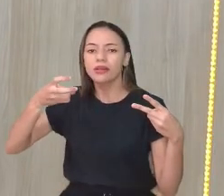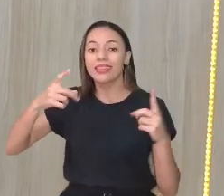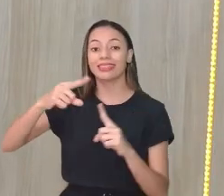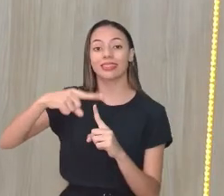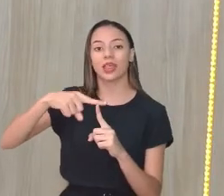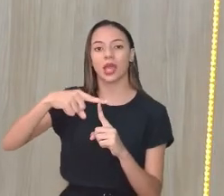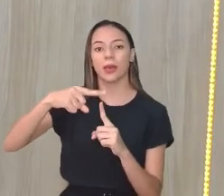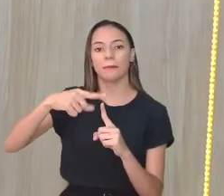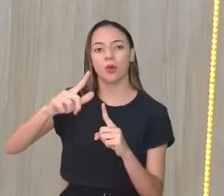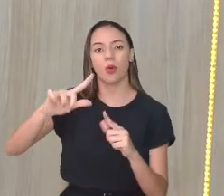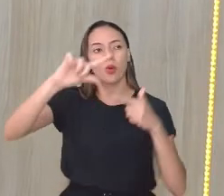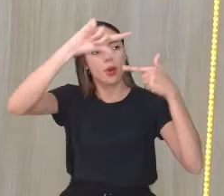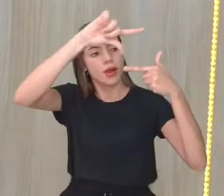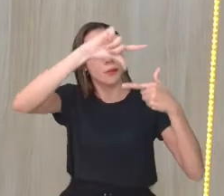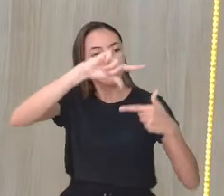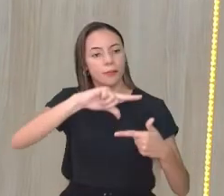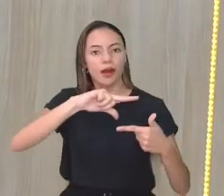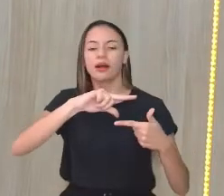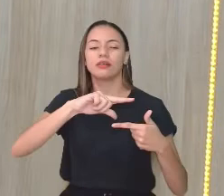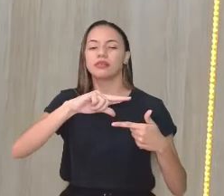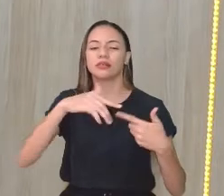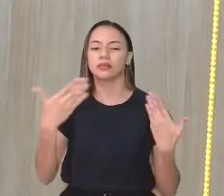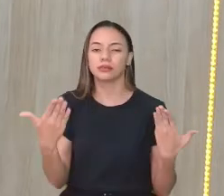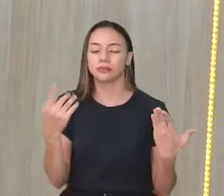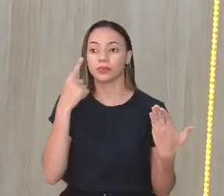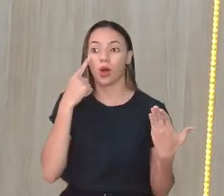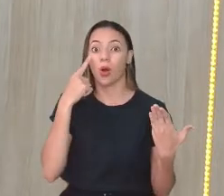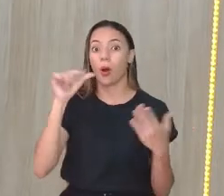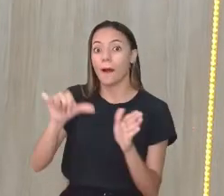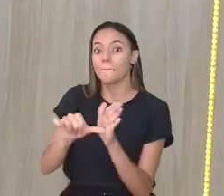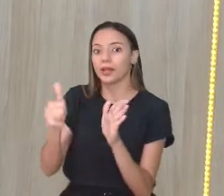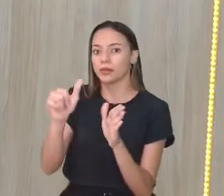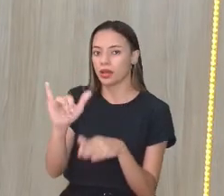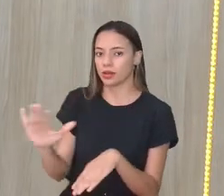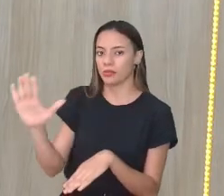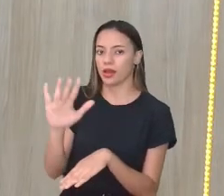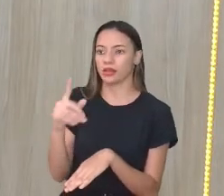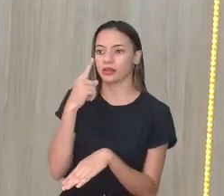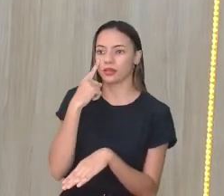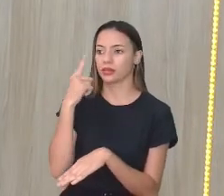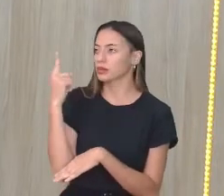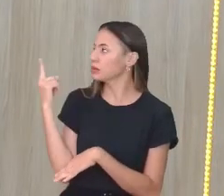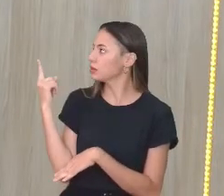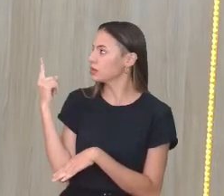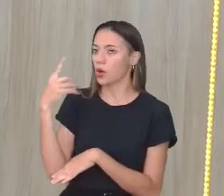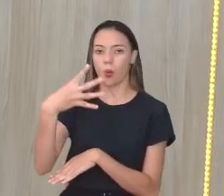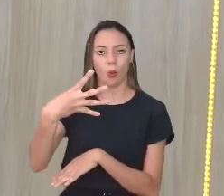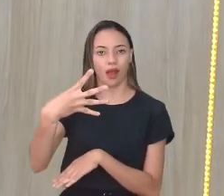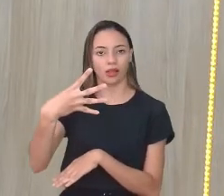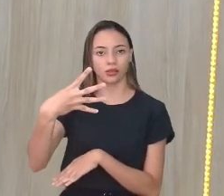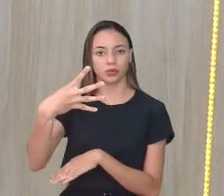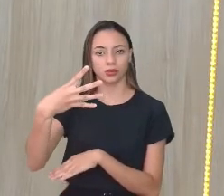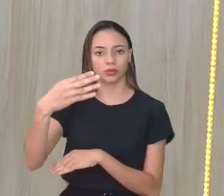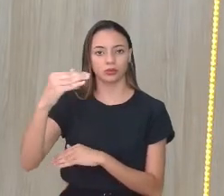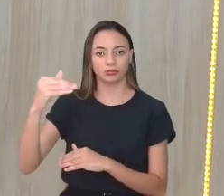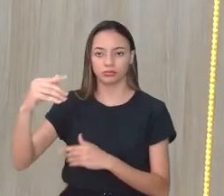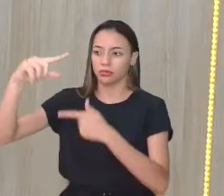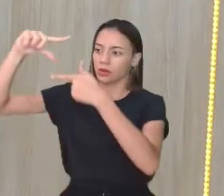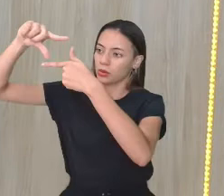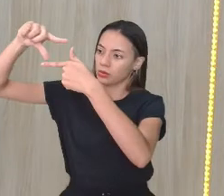sendo destacados aí. Por exemplo, nessa primeira aqui, ela está dividida em 4 partes